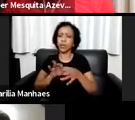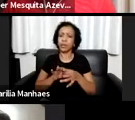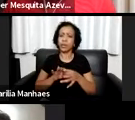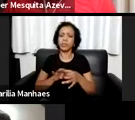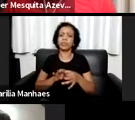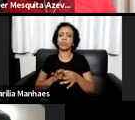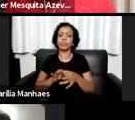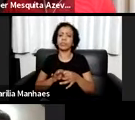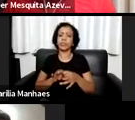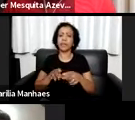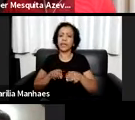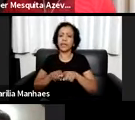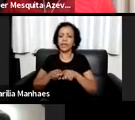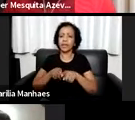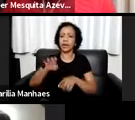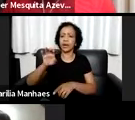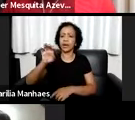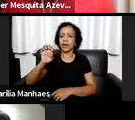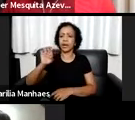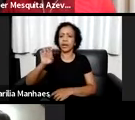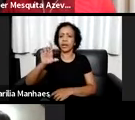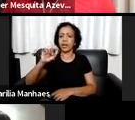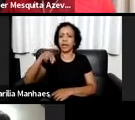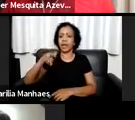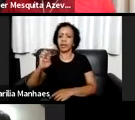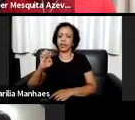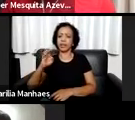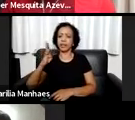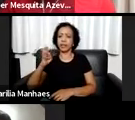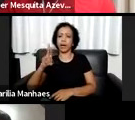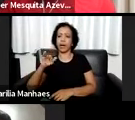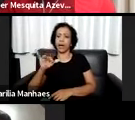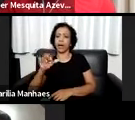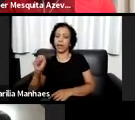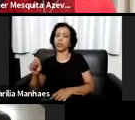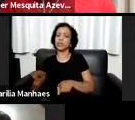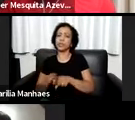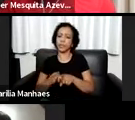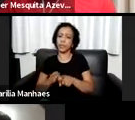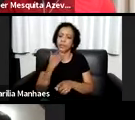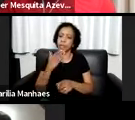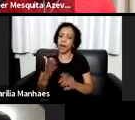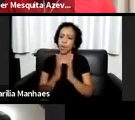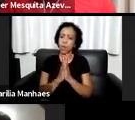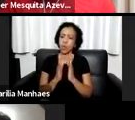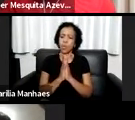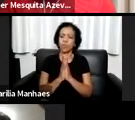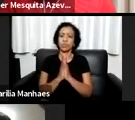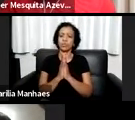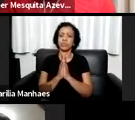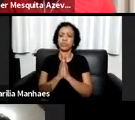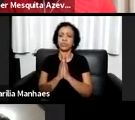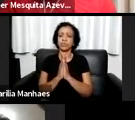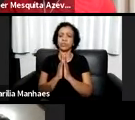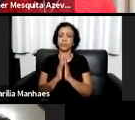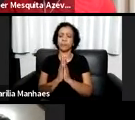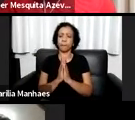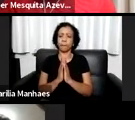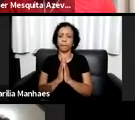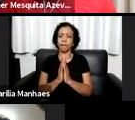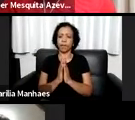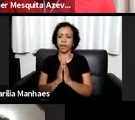irmã Eliete Bastos, lá de Codajás, querida irmã Eliete, ela pede pelas nossas autoridades, o presidente